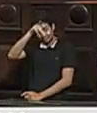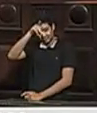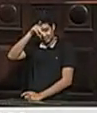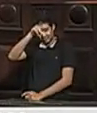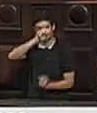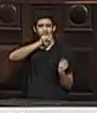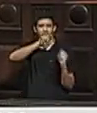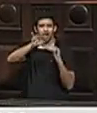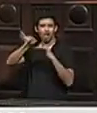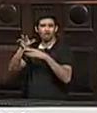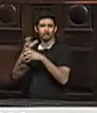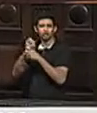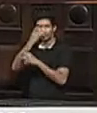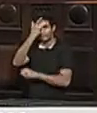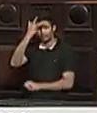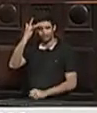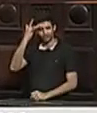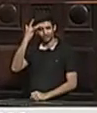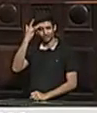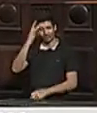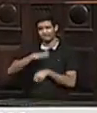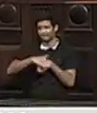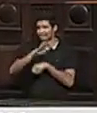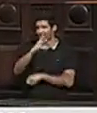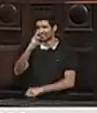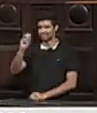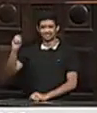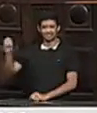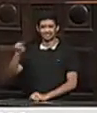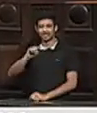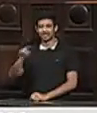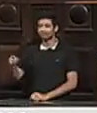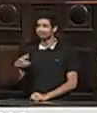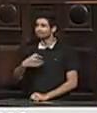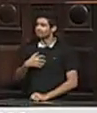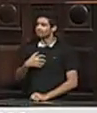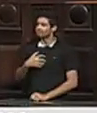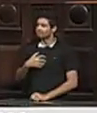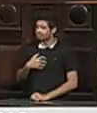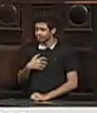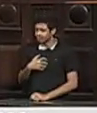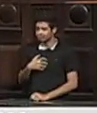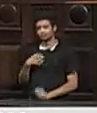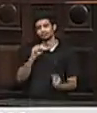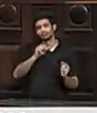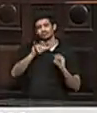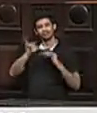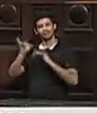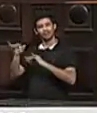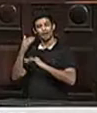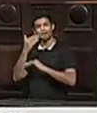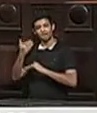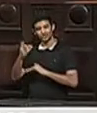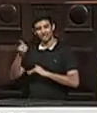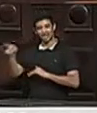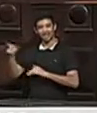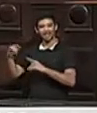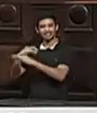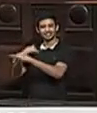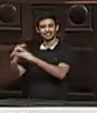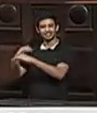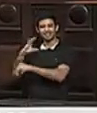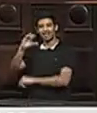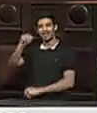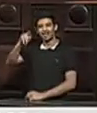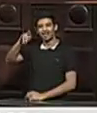presentes, demonstrando claramente o apreço que a cidade de Campos tem pelo Liceu